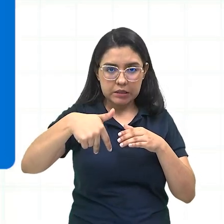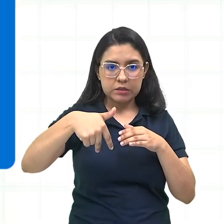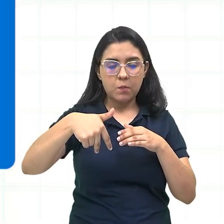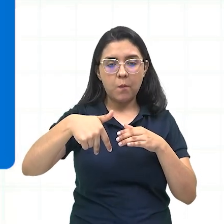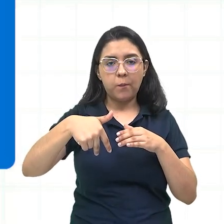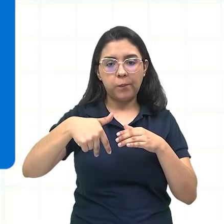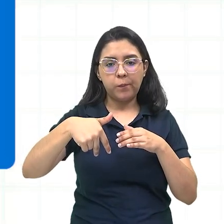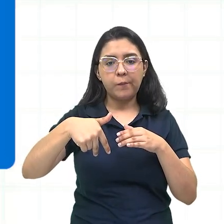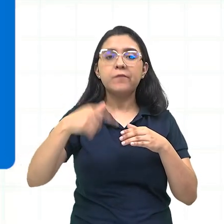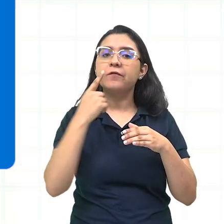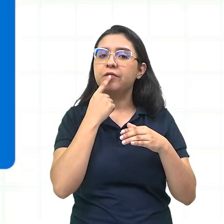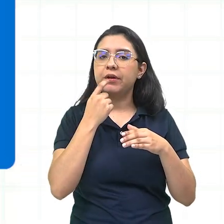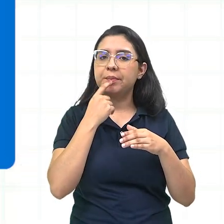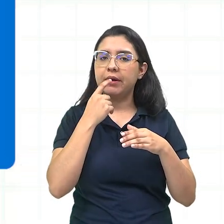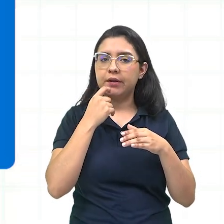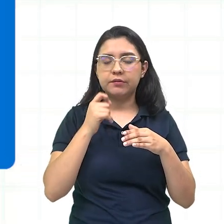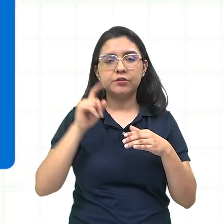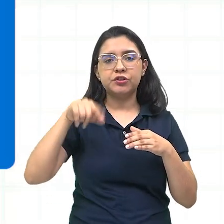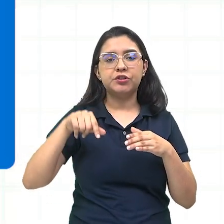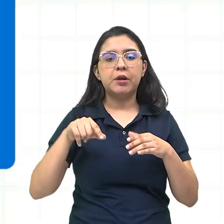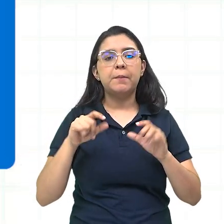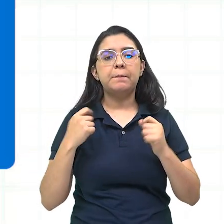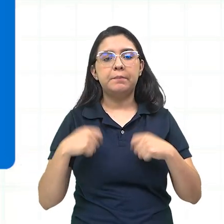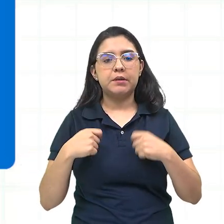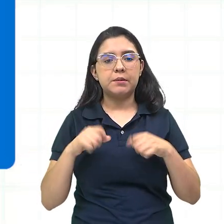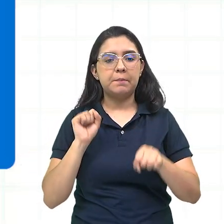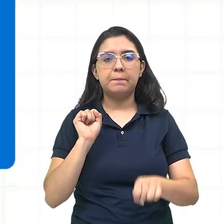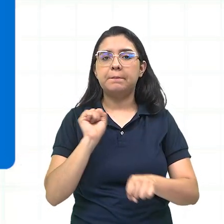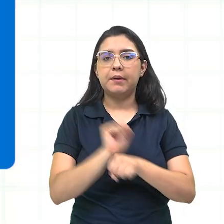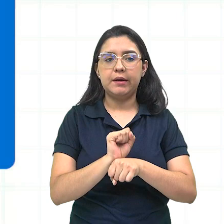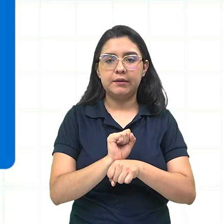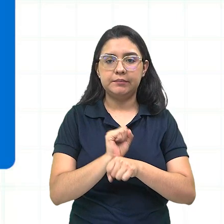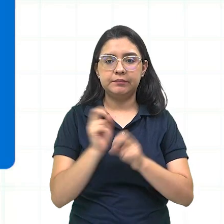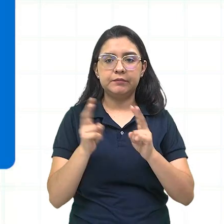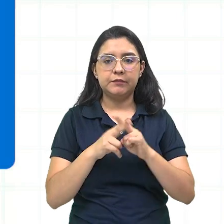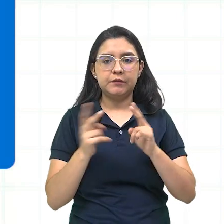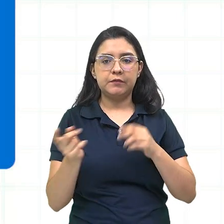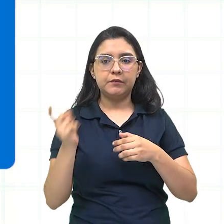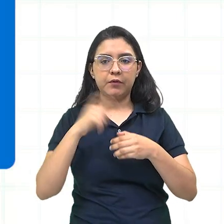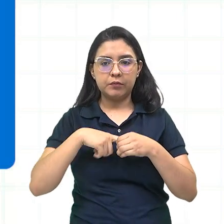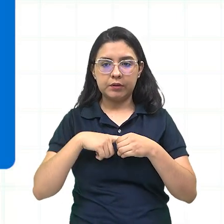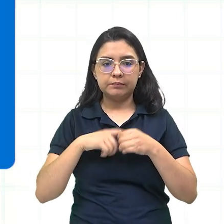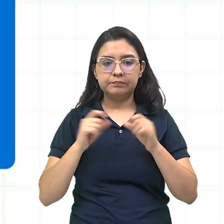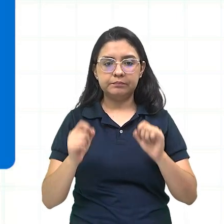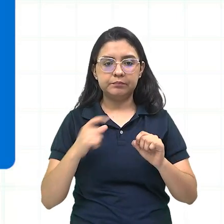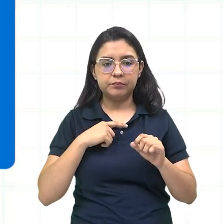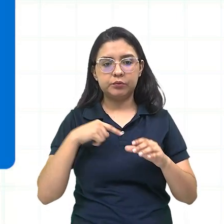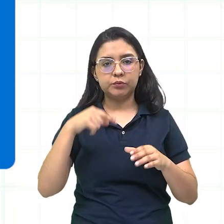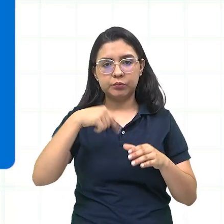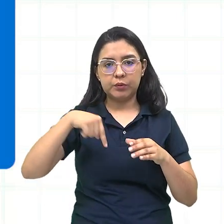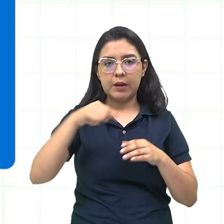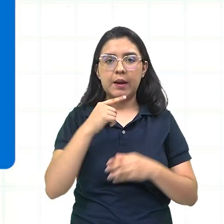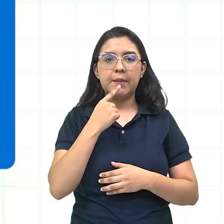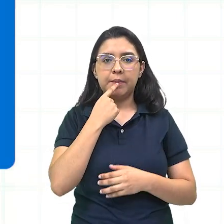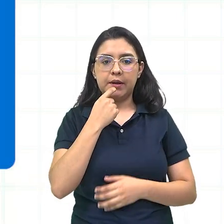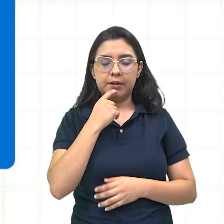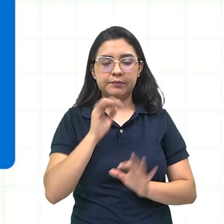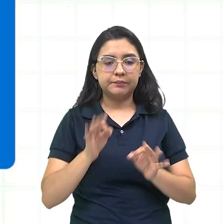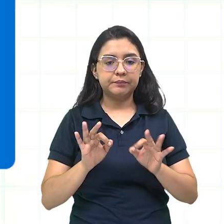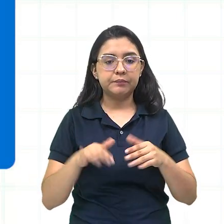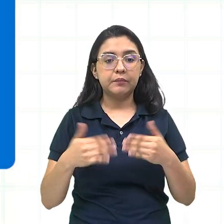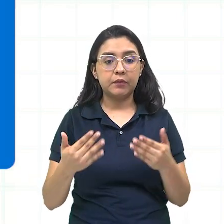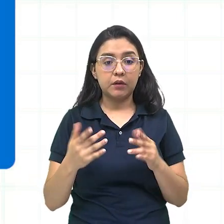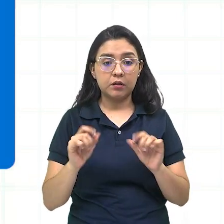nesse círculo vermelho, aí eles já precisam paralisar a luta e voltar para o centro do círculo.